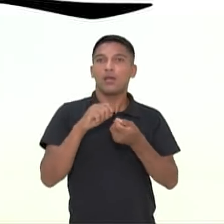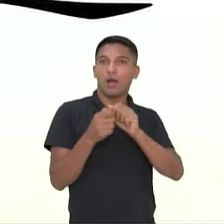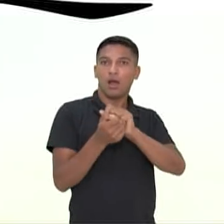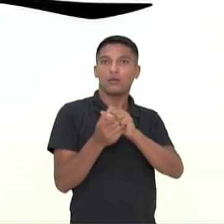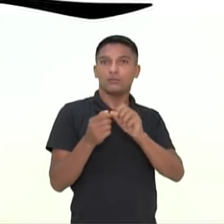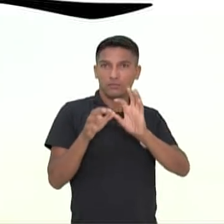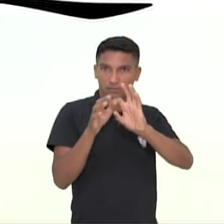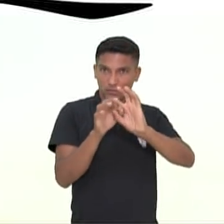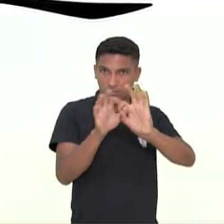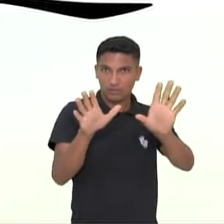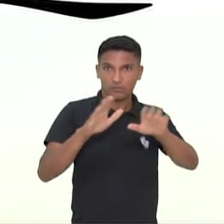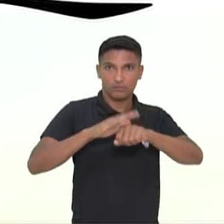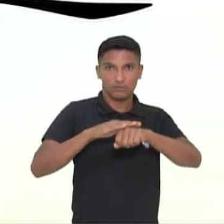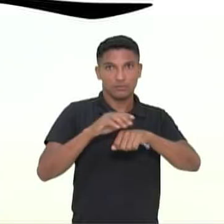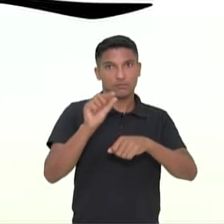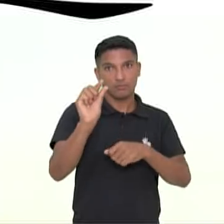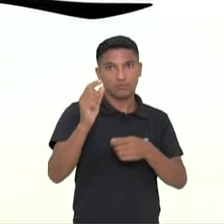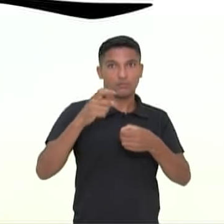breve.